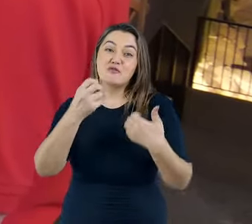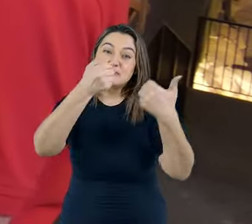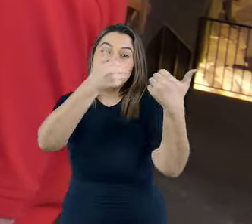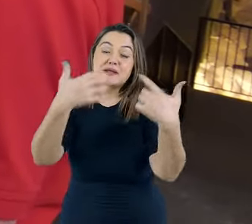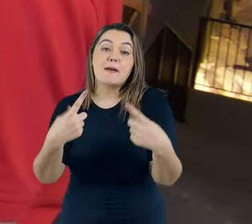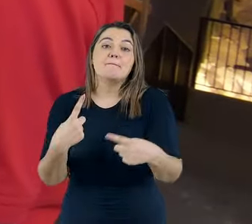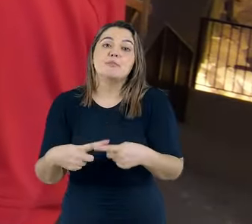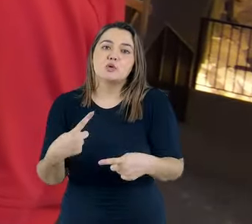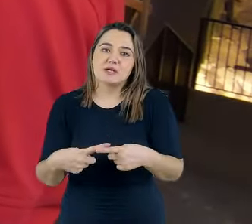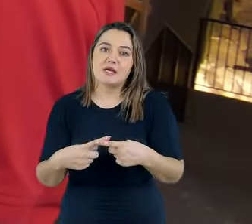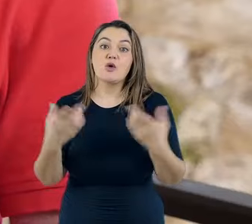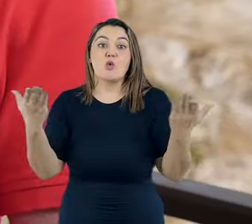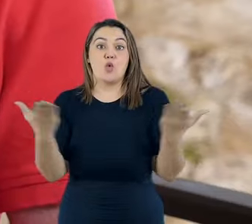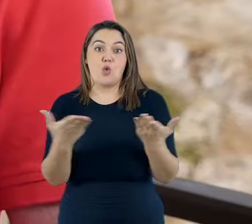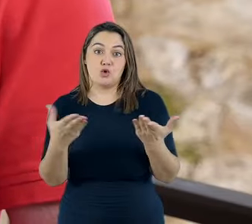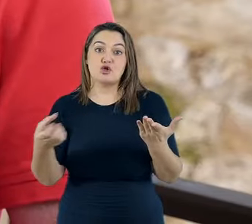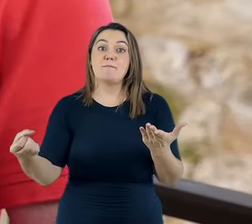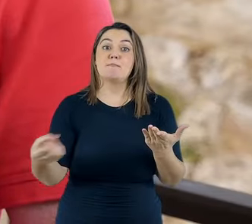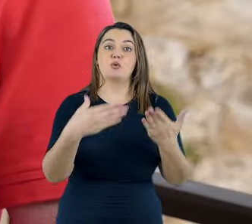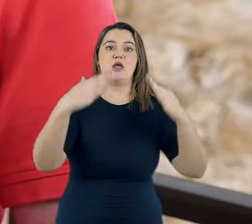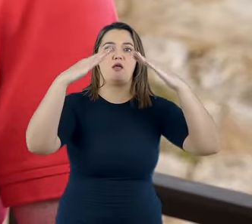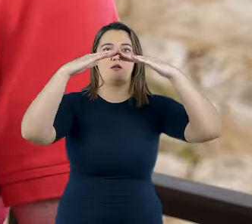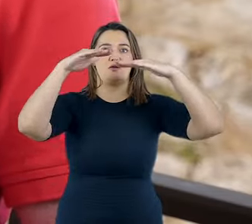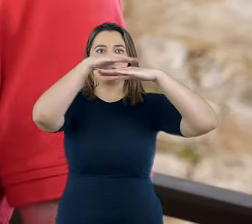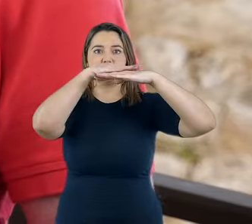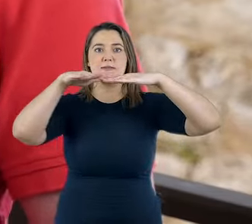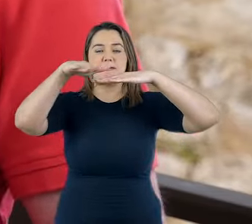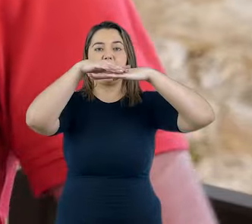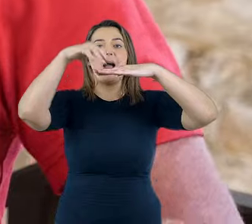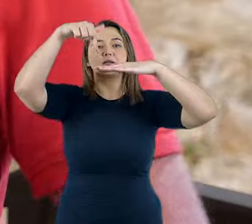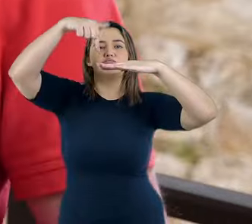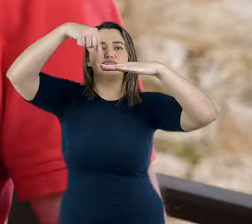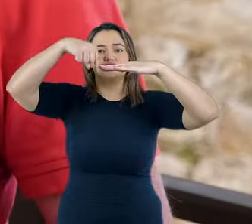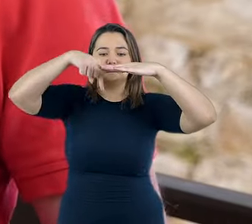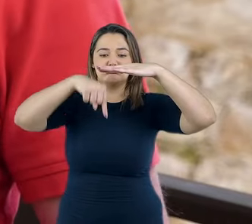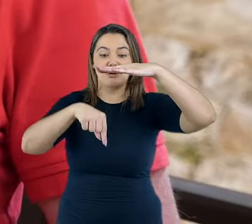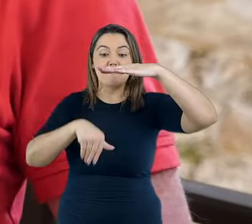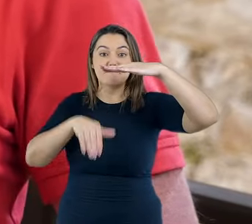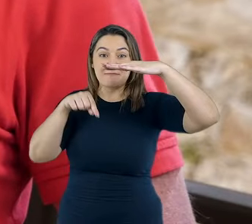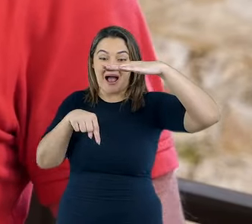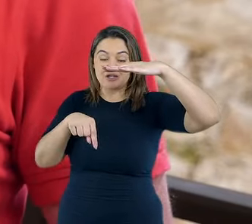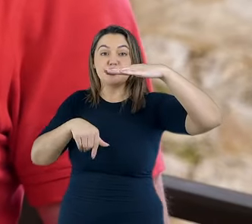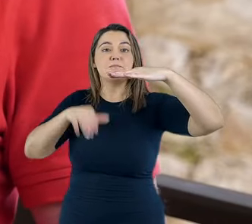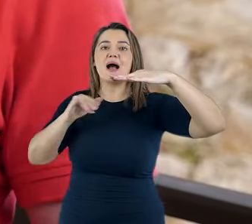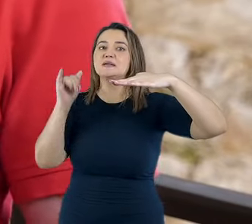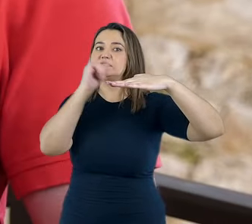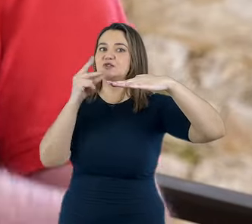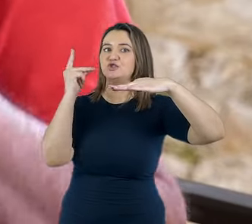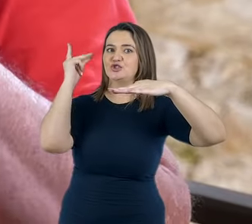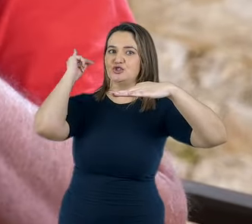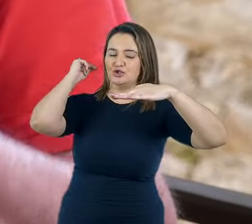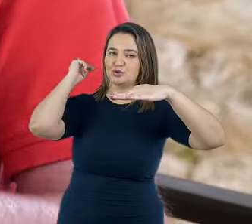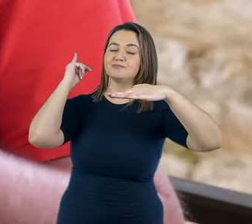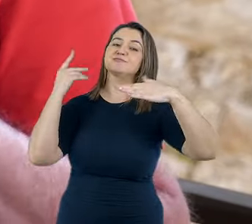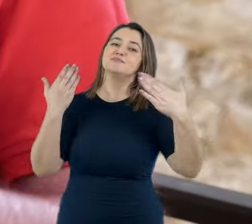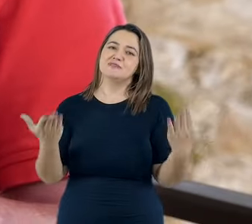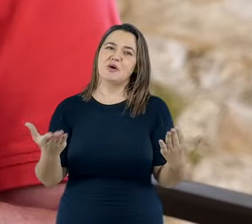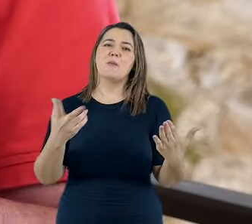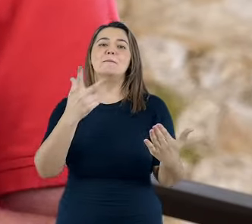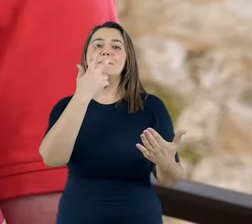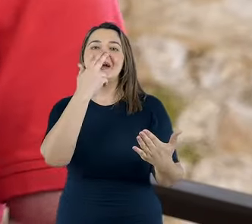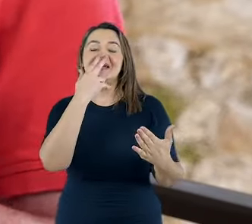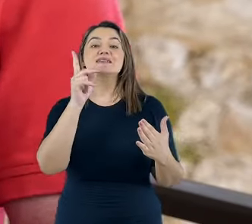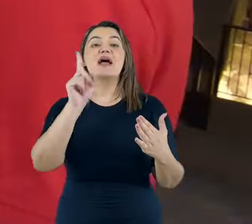tempo, vamos começar do presente ou da era moderna até a camada mais baixa, mais antiga. Então aqui isso